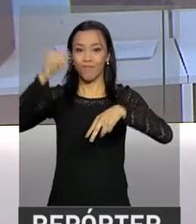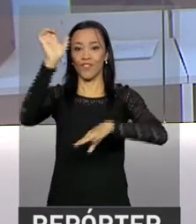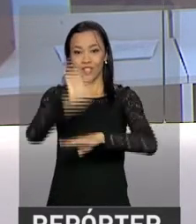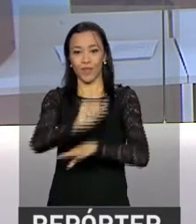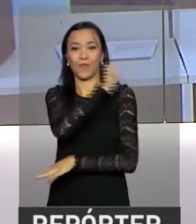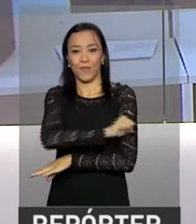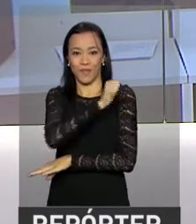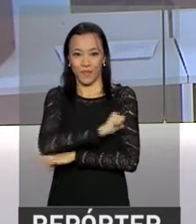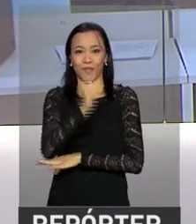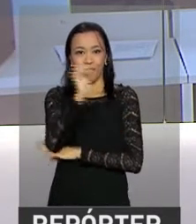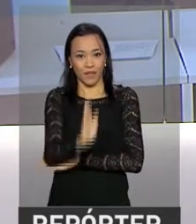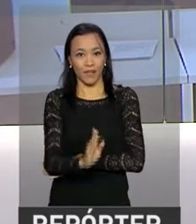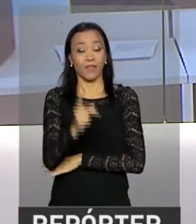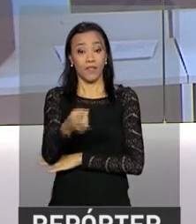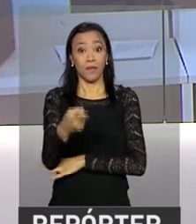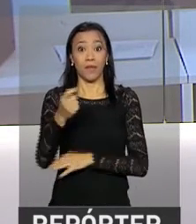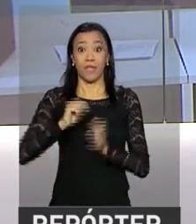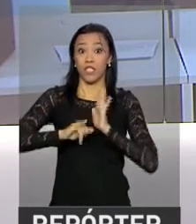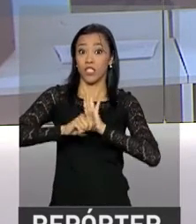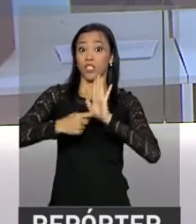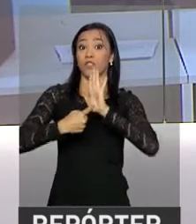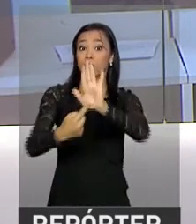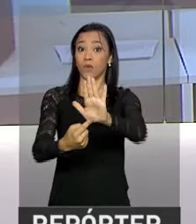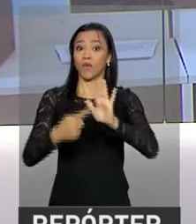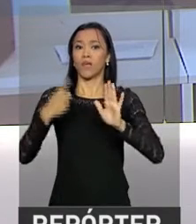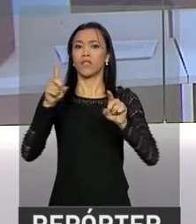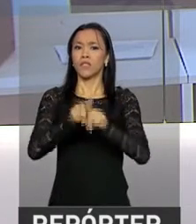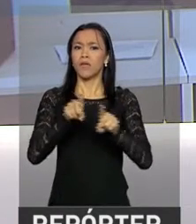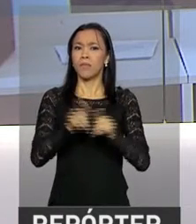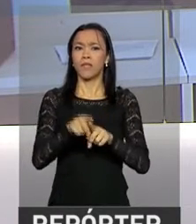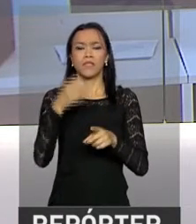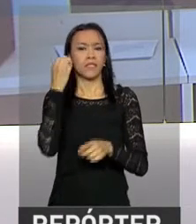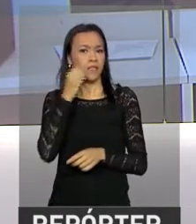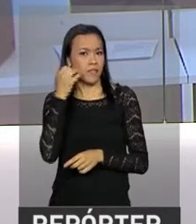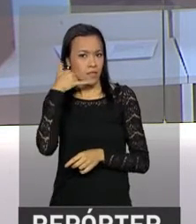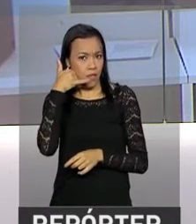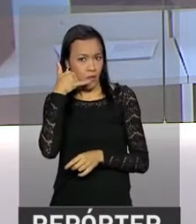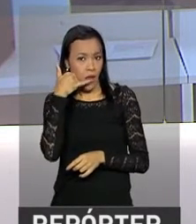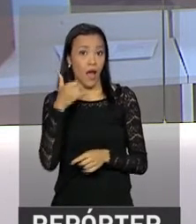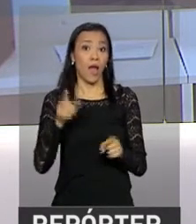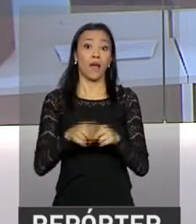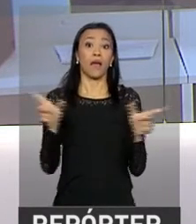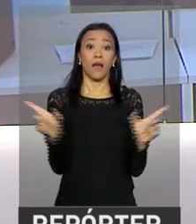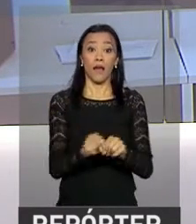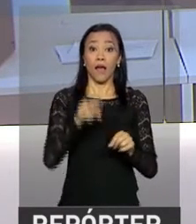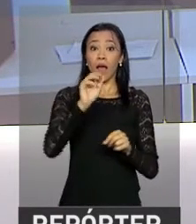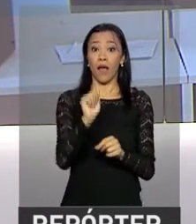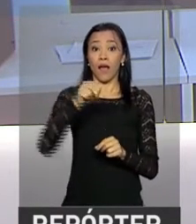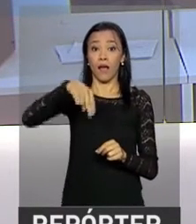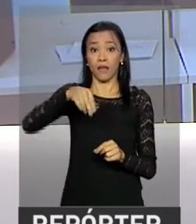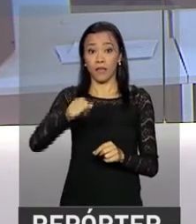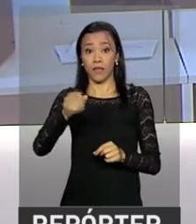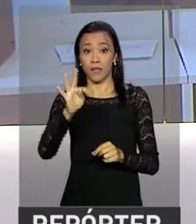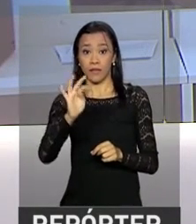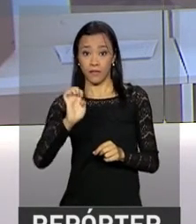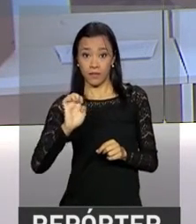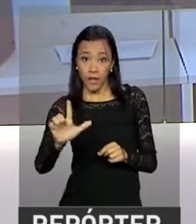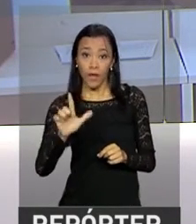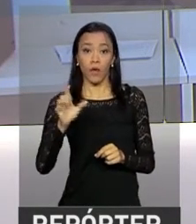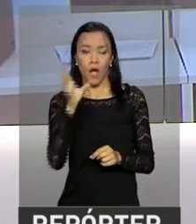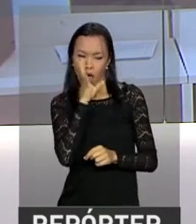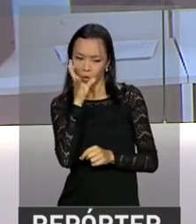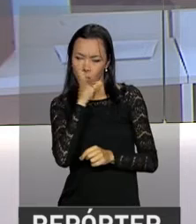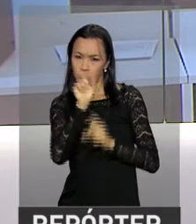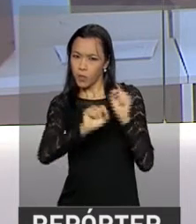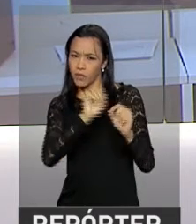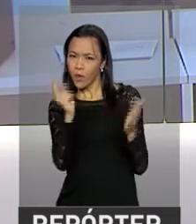a transmissão do evento e também o bom funcionamento da rede de celulares a agência nacional de telecomunicações acompanhou tudo